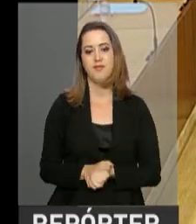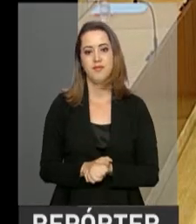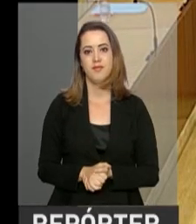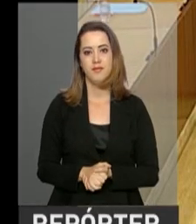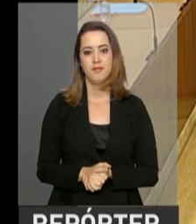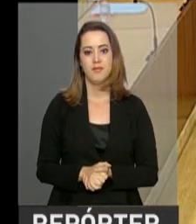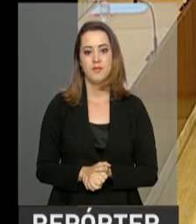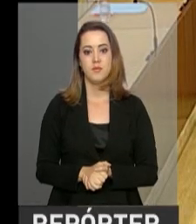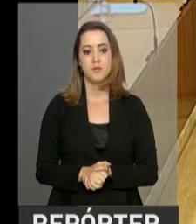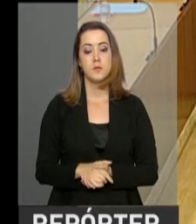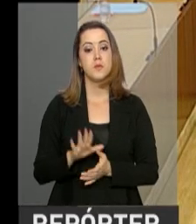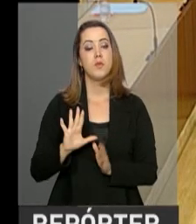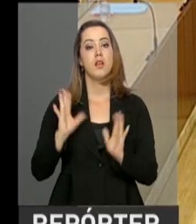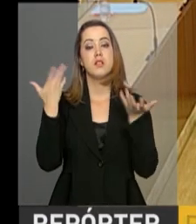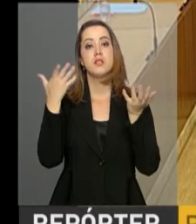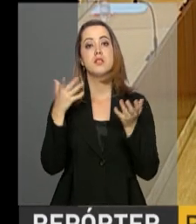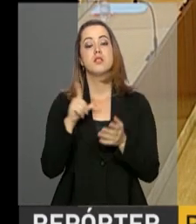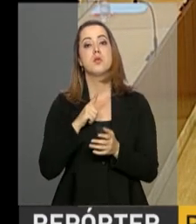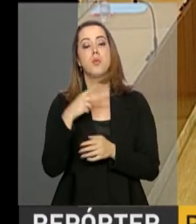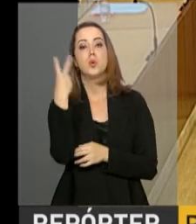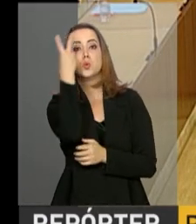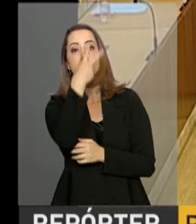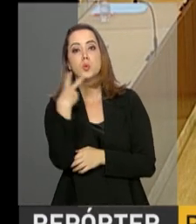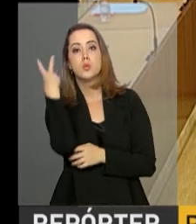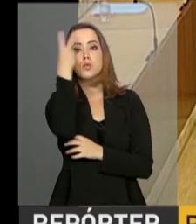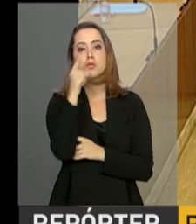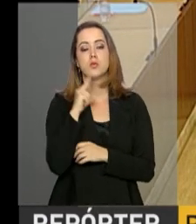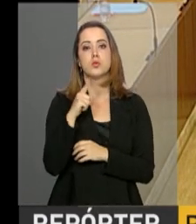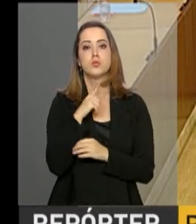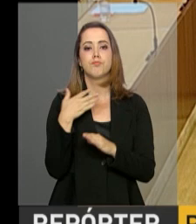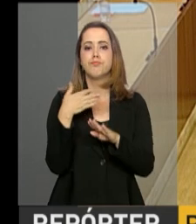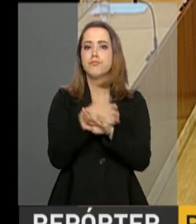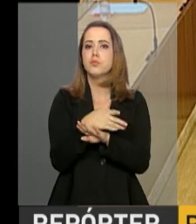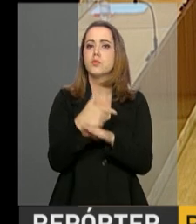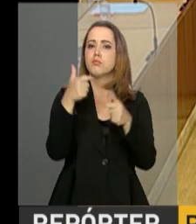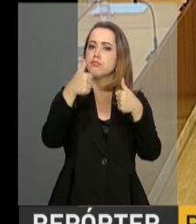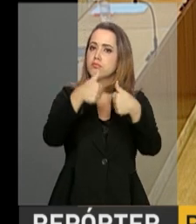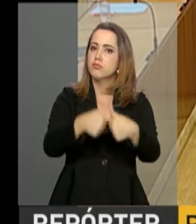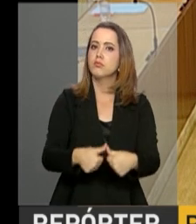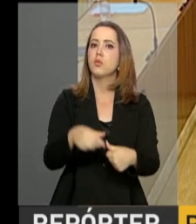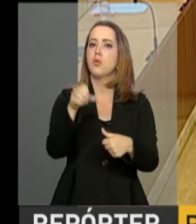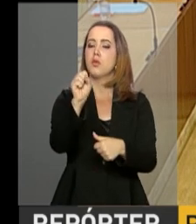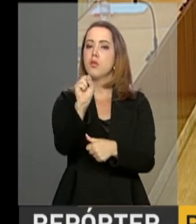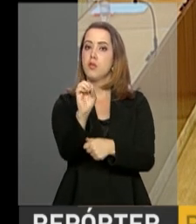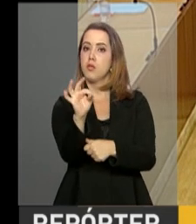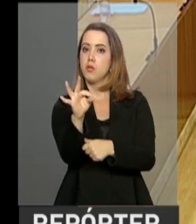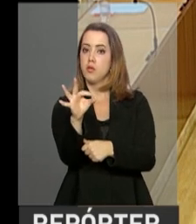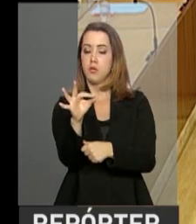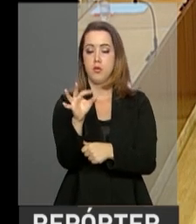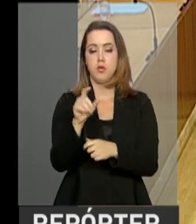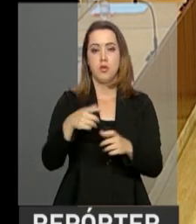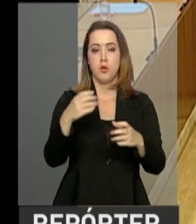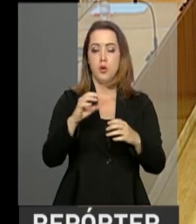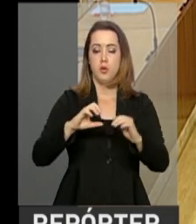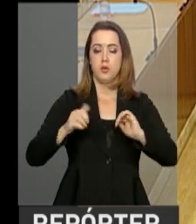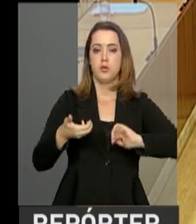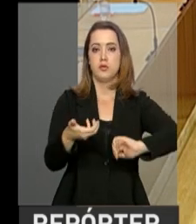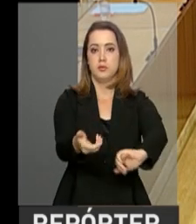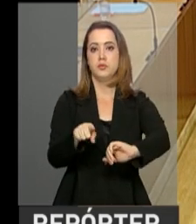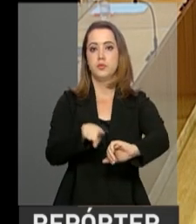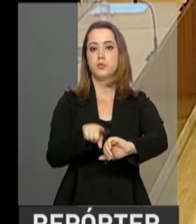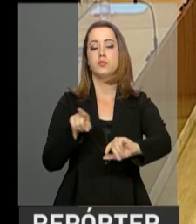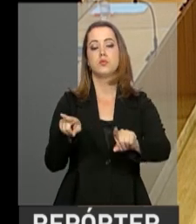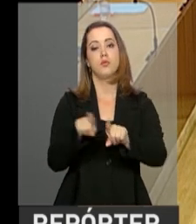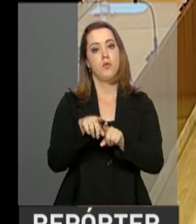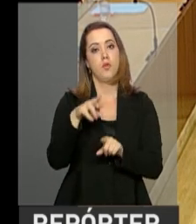a cerimnia durou cerca de horas e contou com a presença dos presidentes da Câmara dos Deputados Rodrigo Maia do Senado